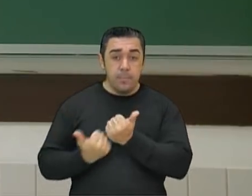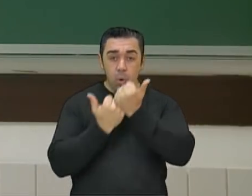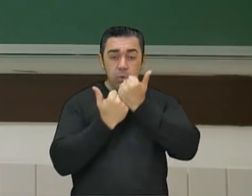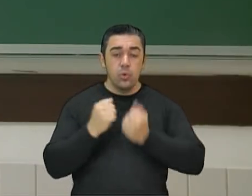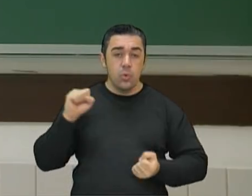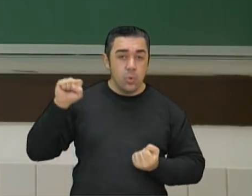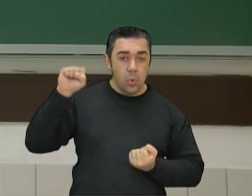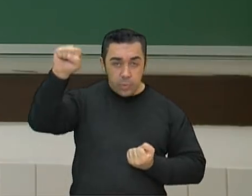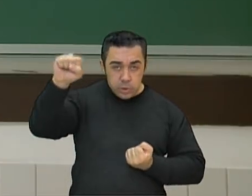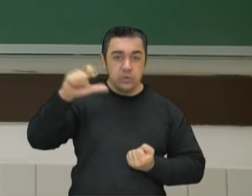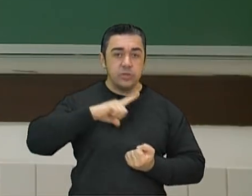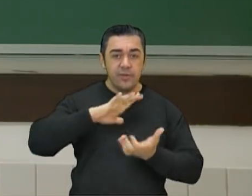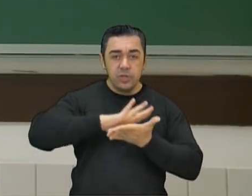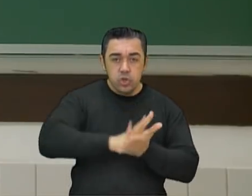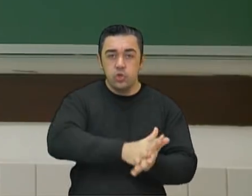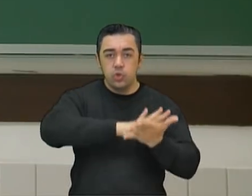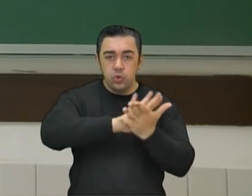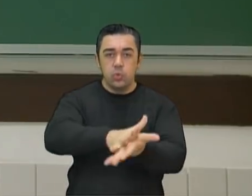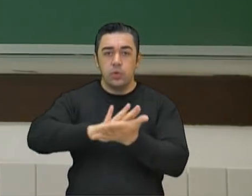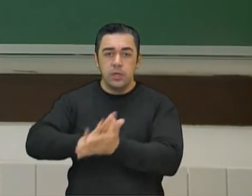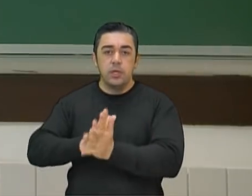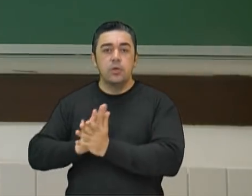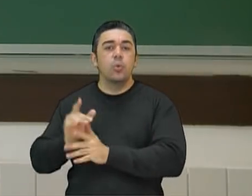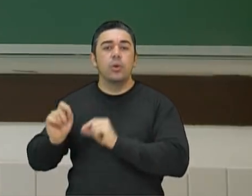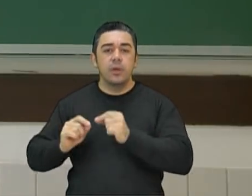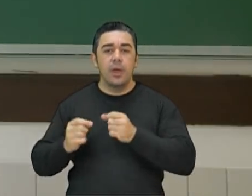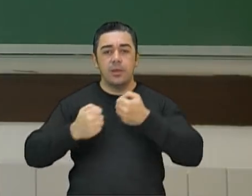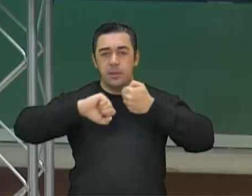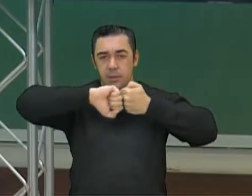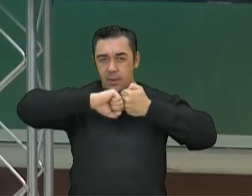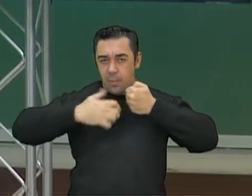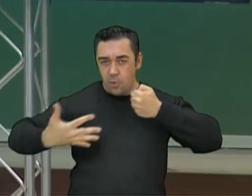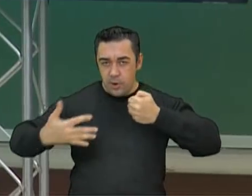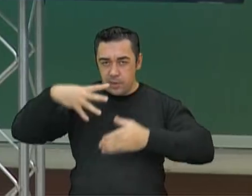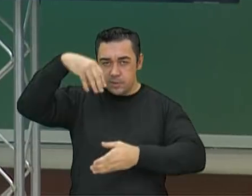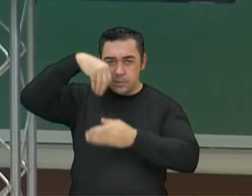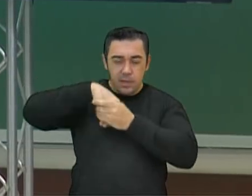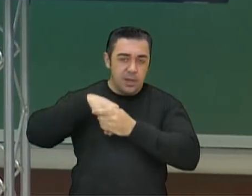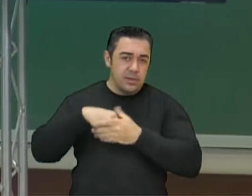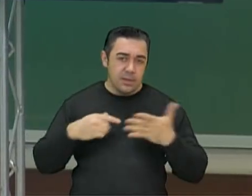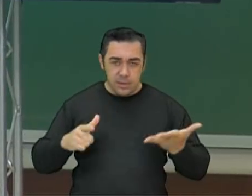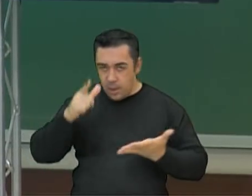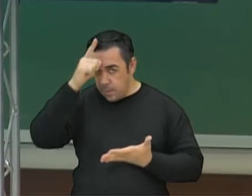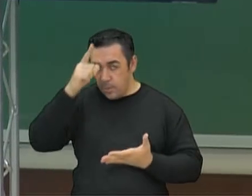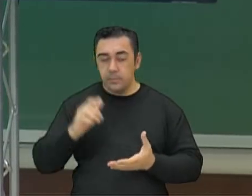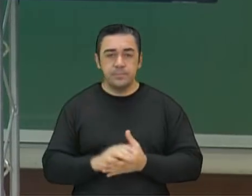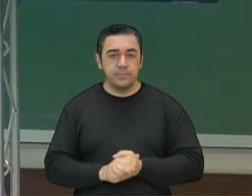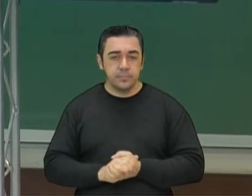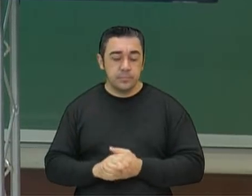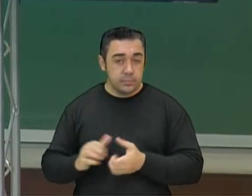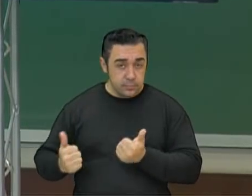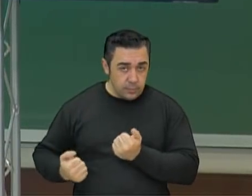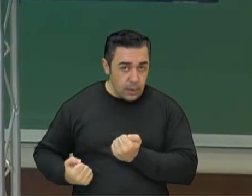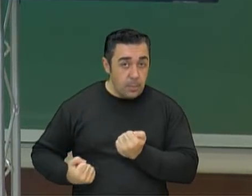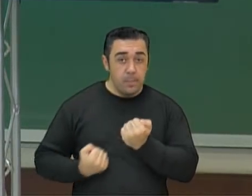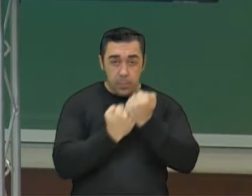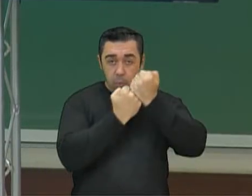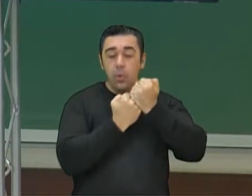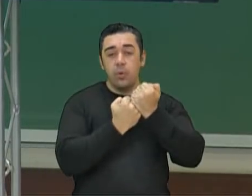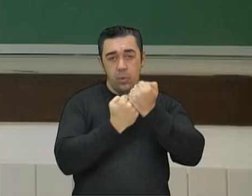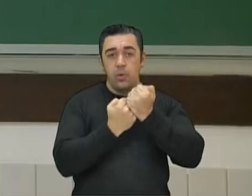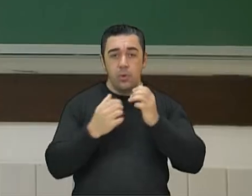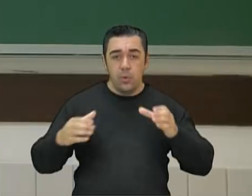comunistas que estavam destruindo a democracia na Alemanha. Com o apoio do parlamento, Hitler iniciou uma